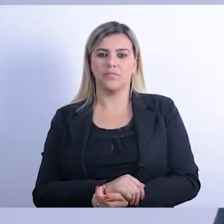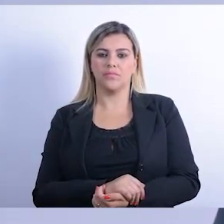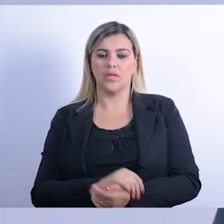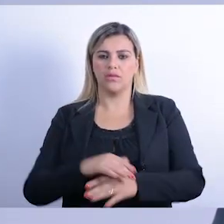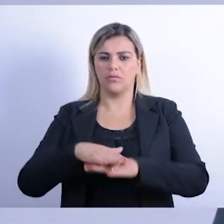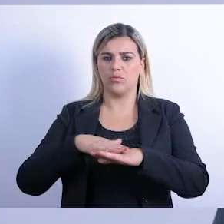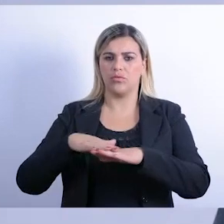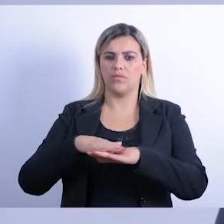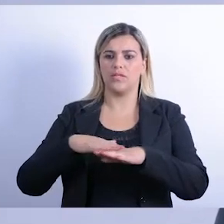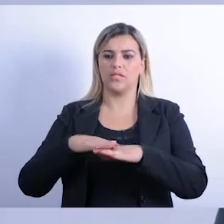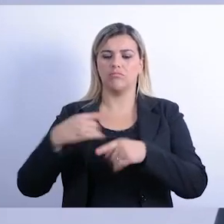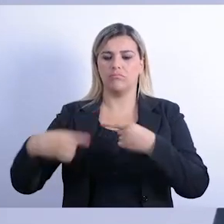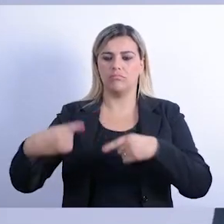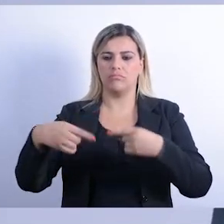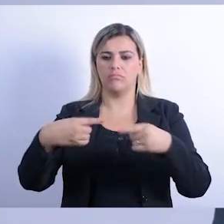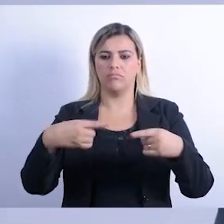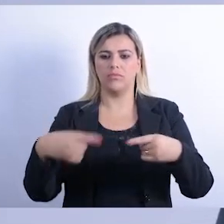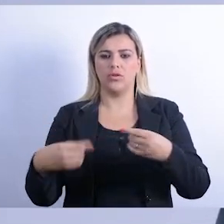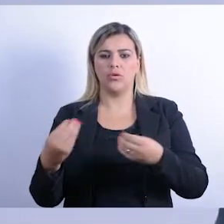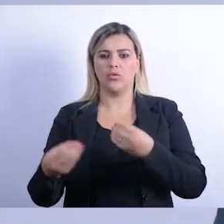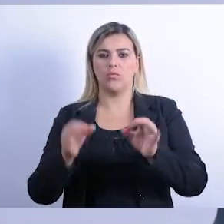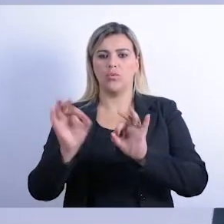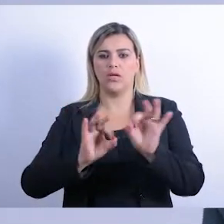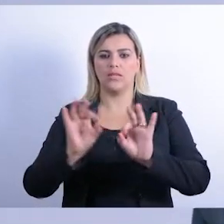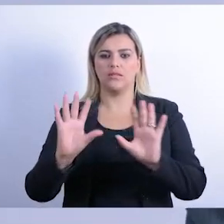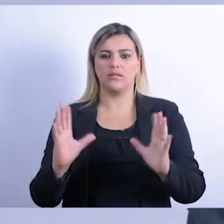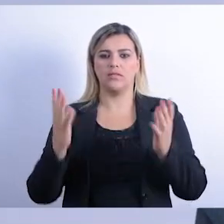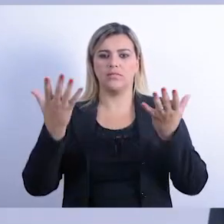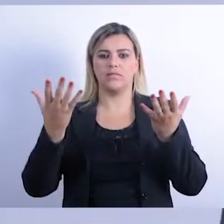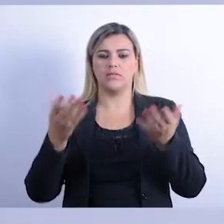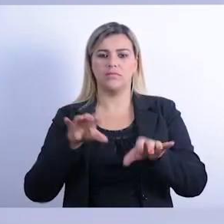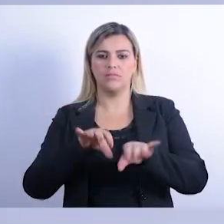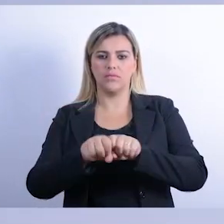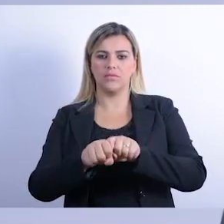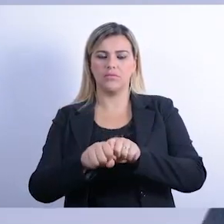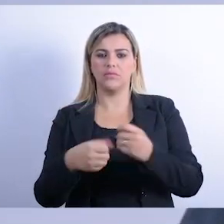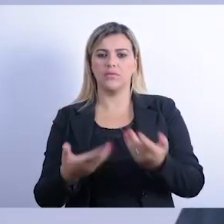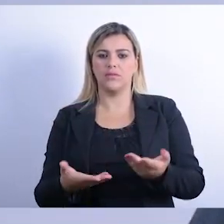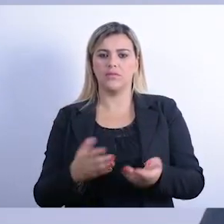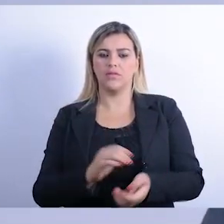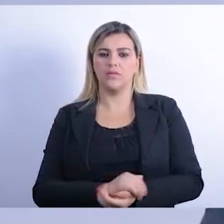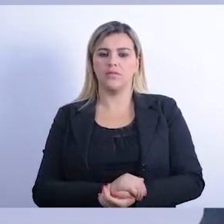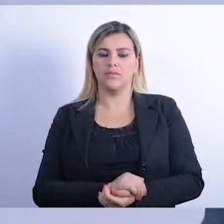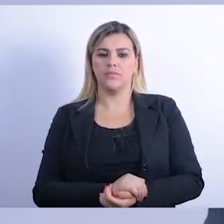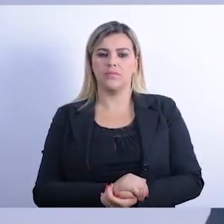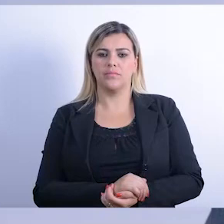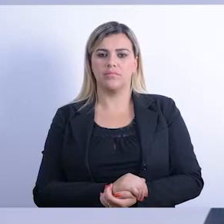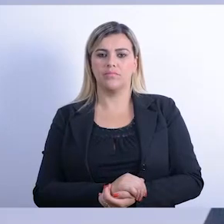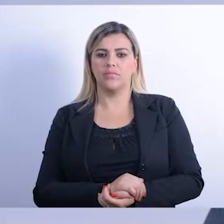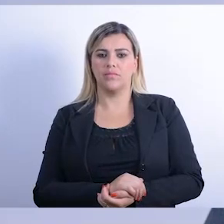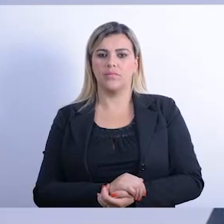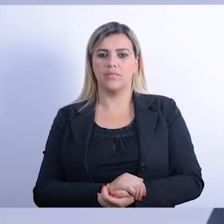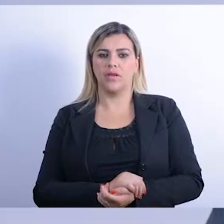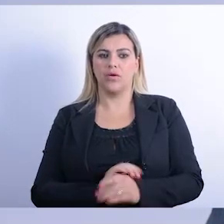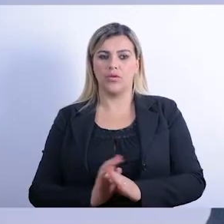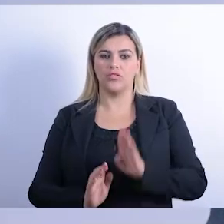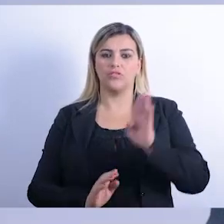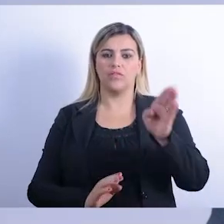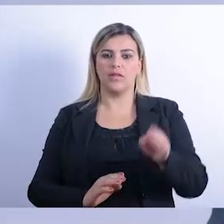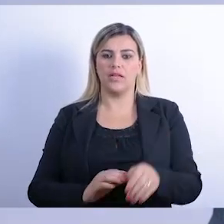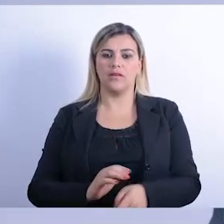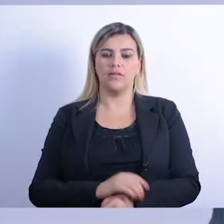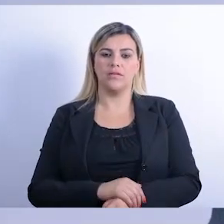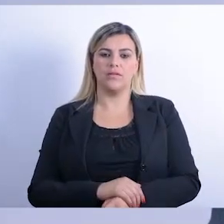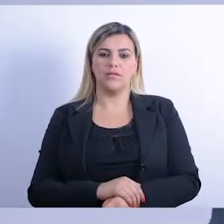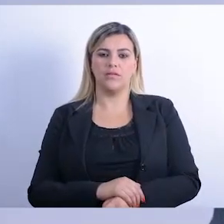fomos lá, conversaram, discutiram, o cerimonial vai tomar conta. Então ele falou assim, agora eu vou lá, nós vamos lá no